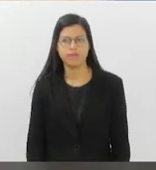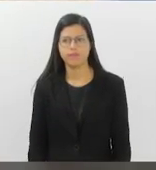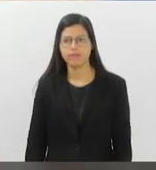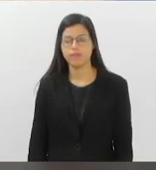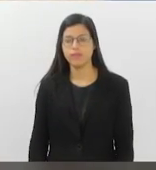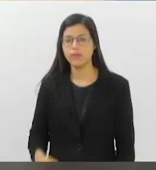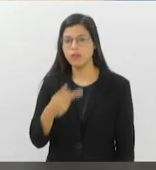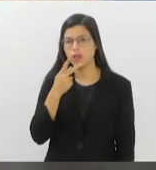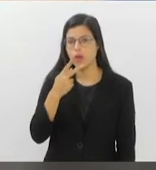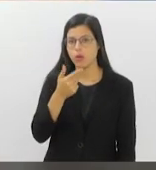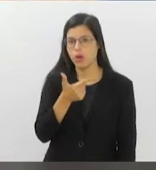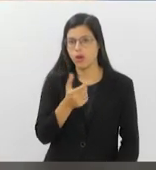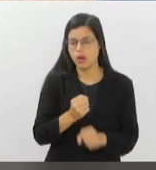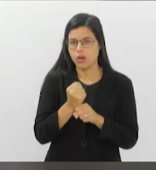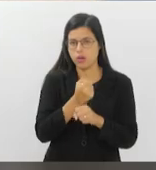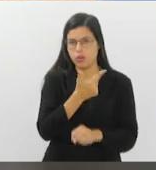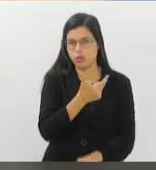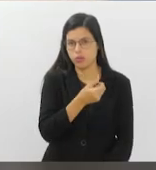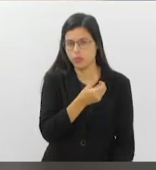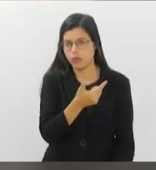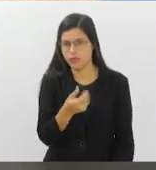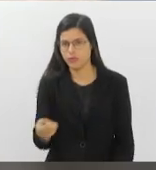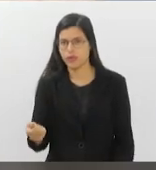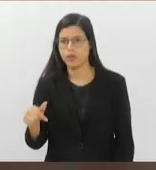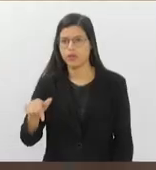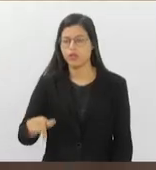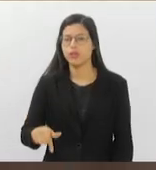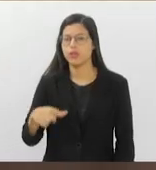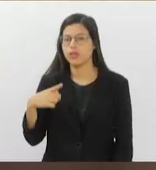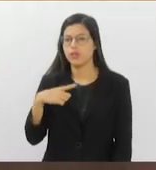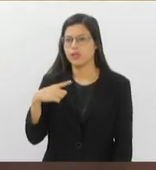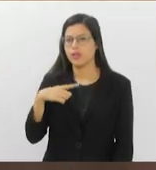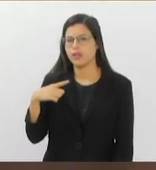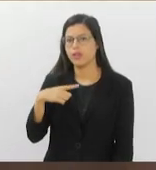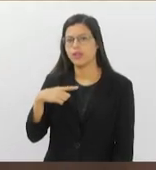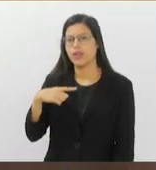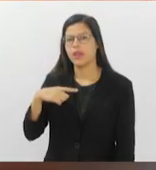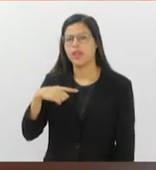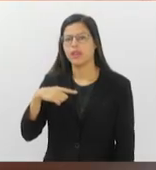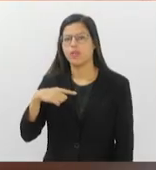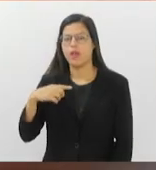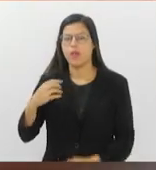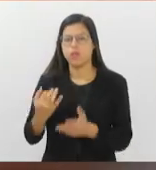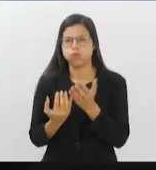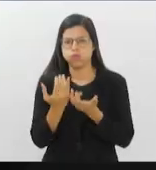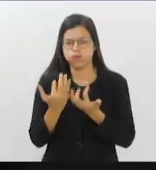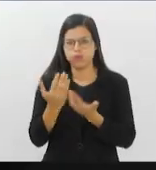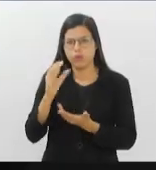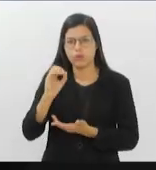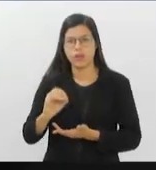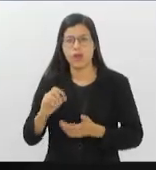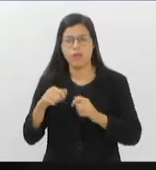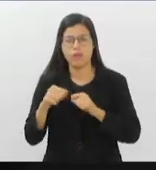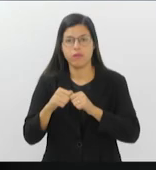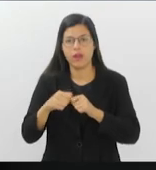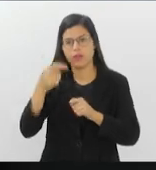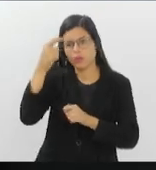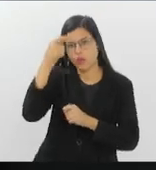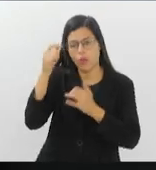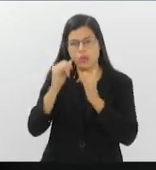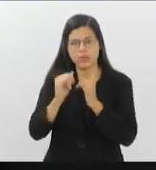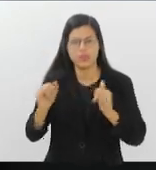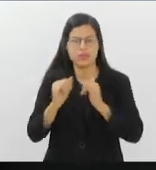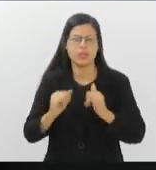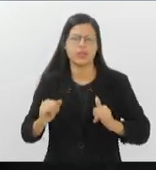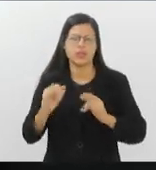em 2020 o INEA implantou o programa Fumaça Zero, que faz um trabalho de educação ambiental e notifica quem provoca